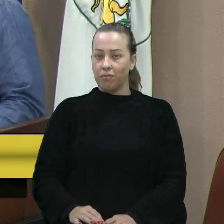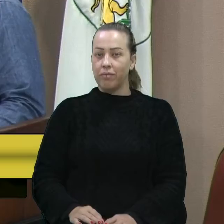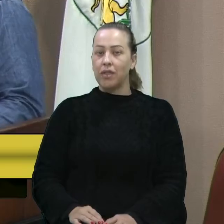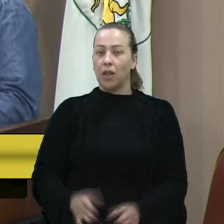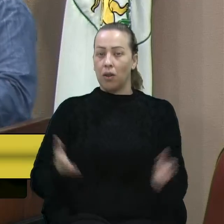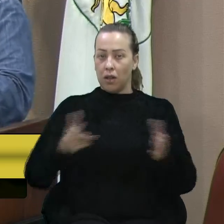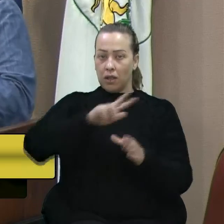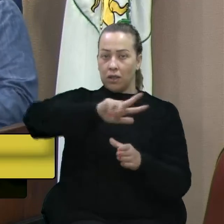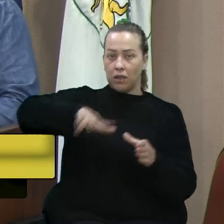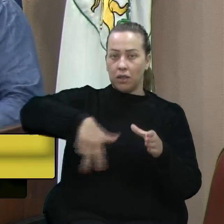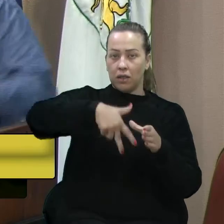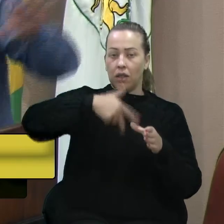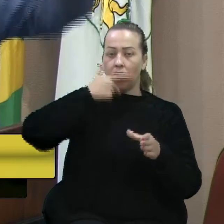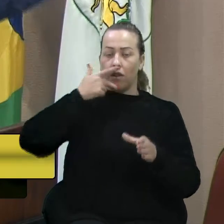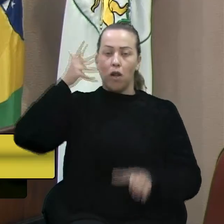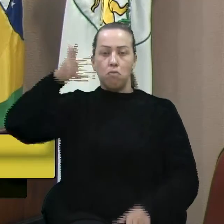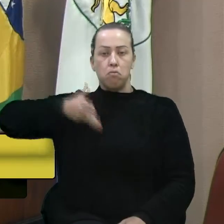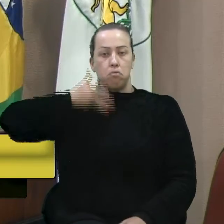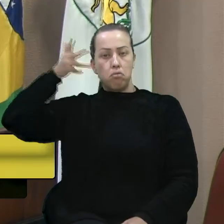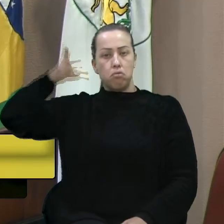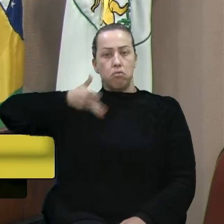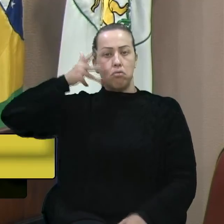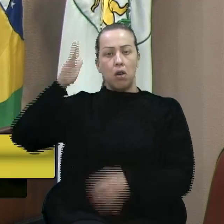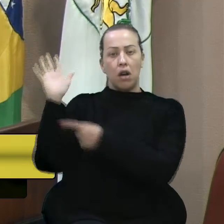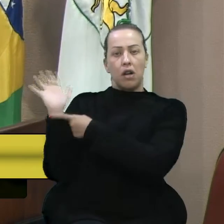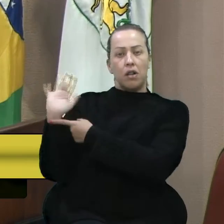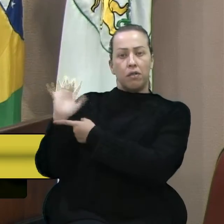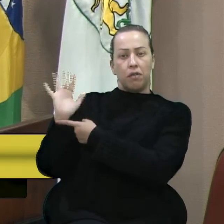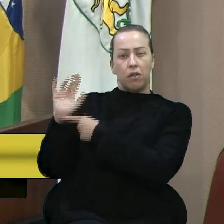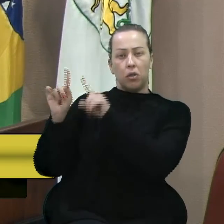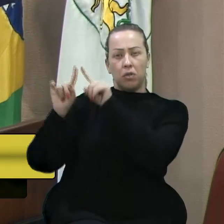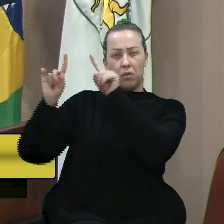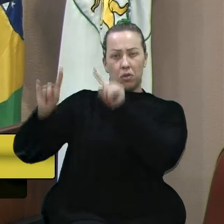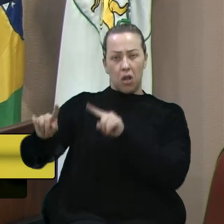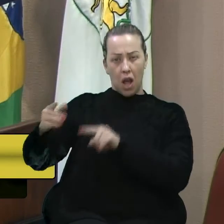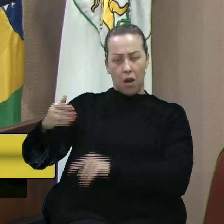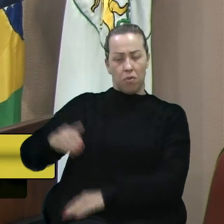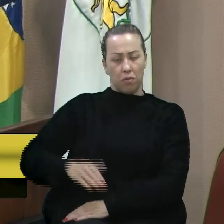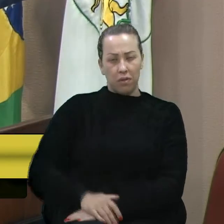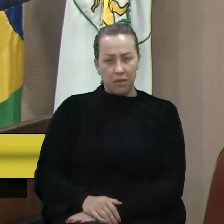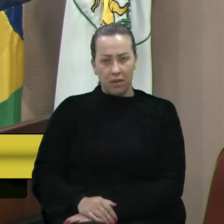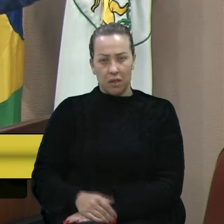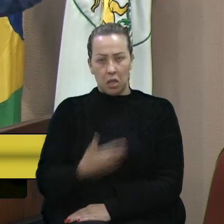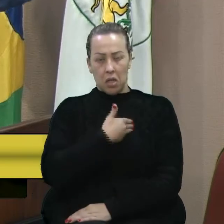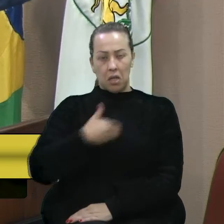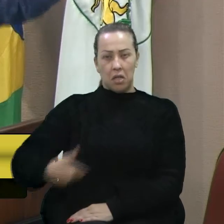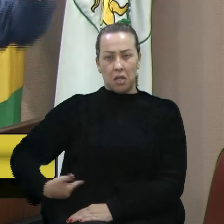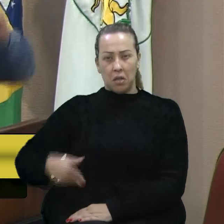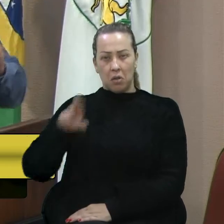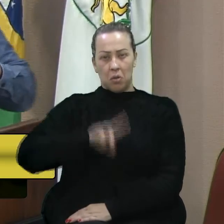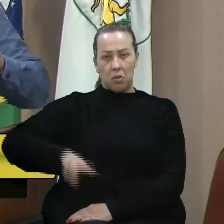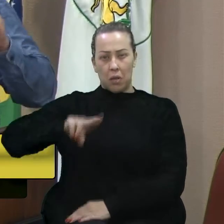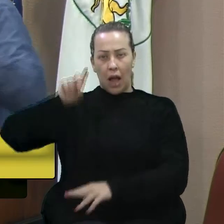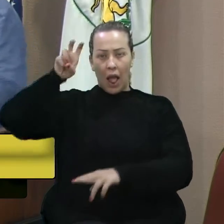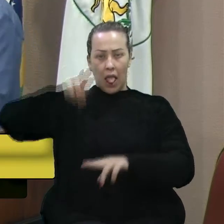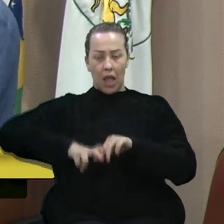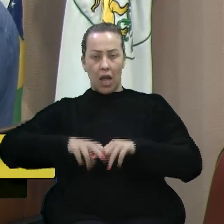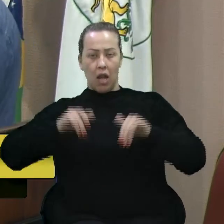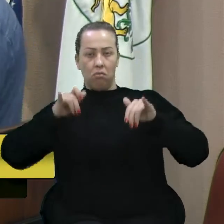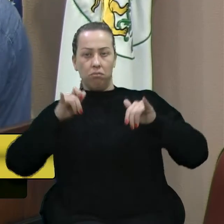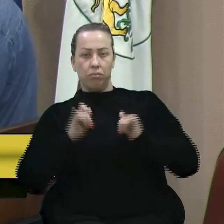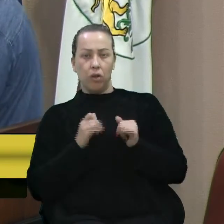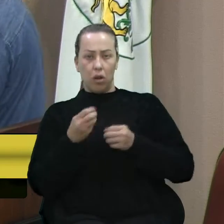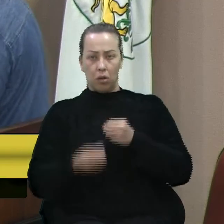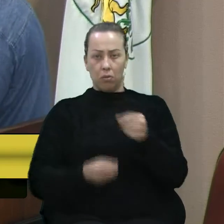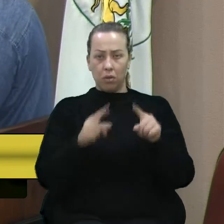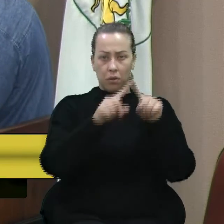aqui fazer discurso com um videozinho de funcionário público em cima de cadeira, como se